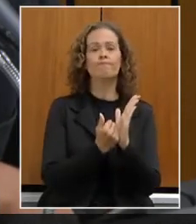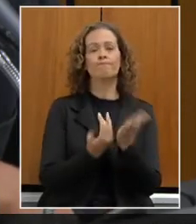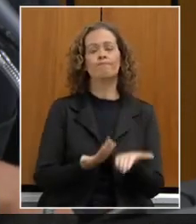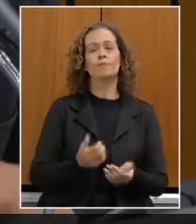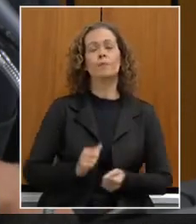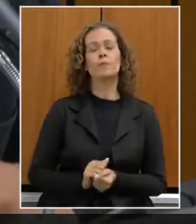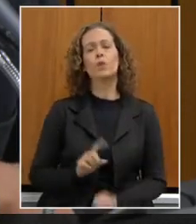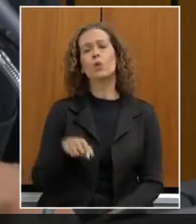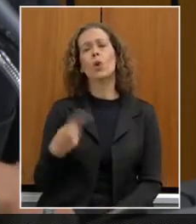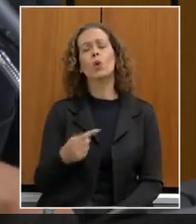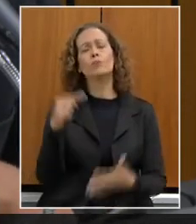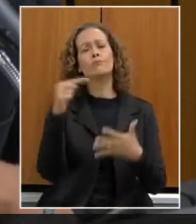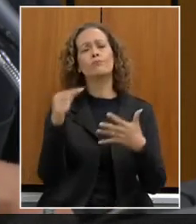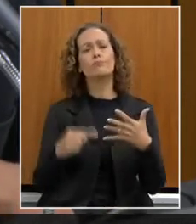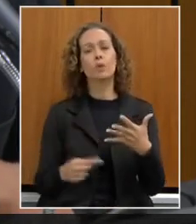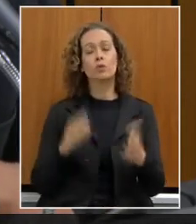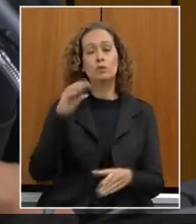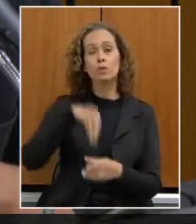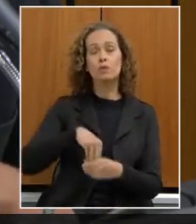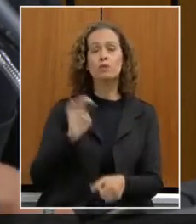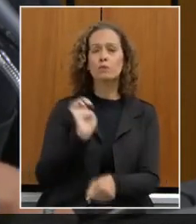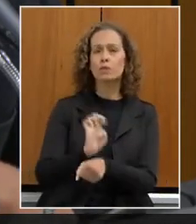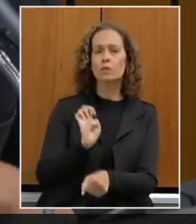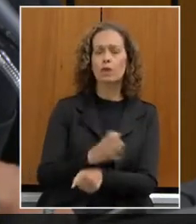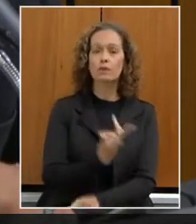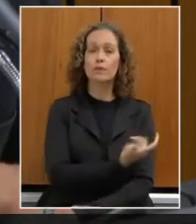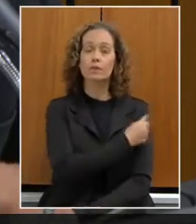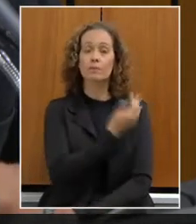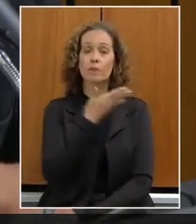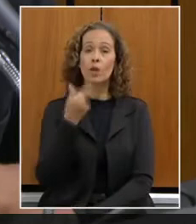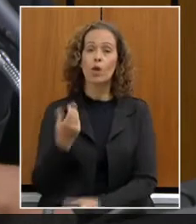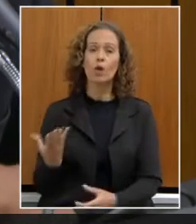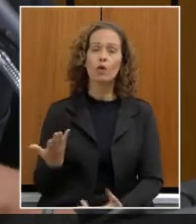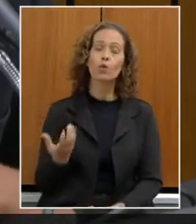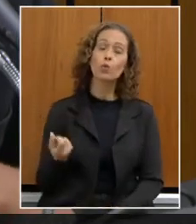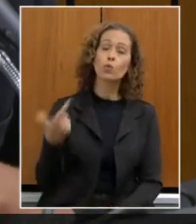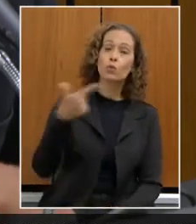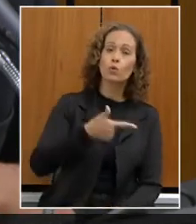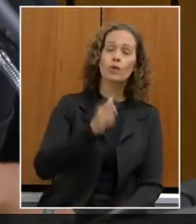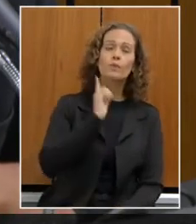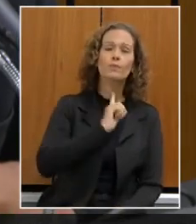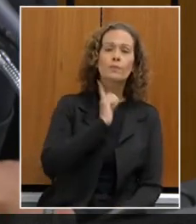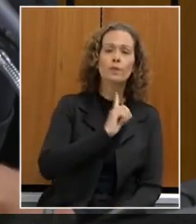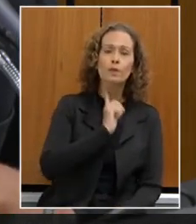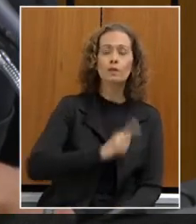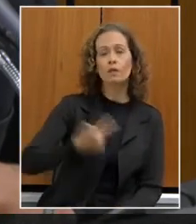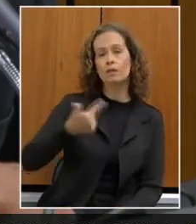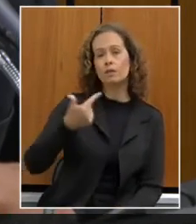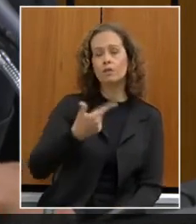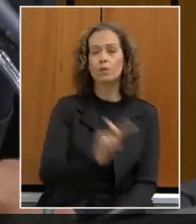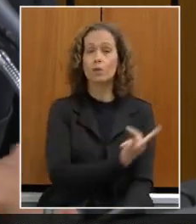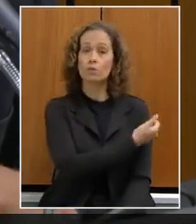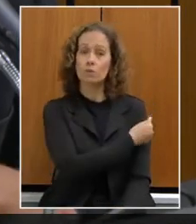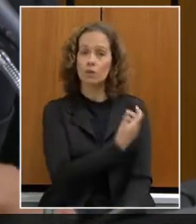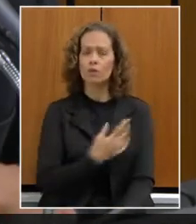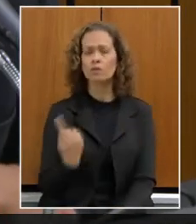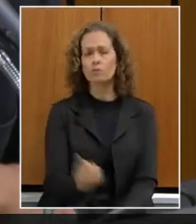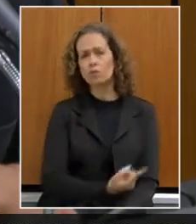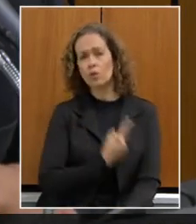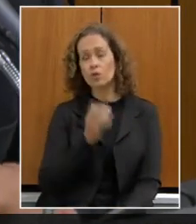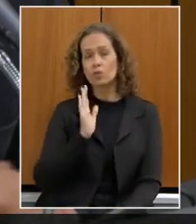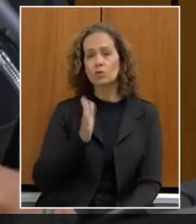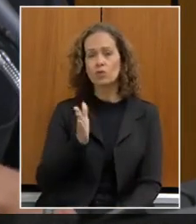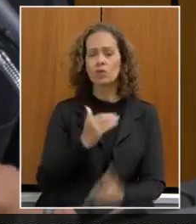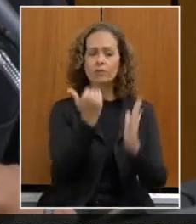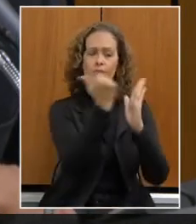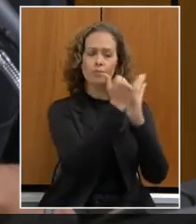dos Estados que conseguem vacinar melhor do que o Estado de Minas a segunda dose que nós estamos ali geralmente em quinto